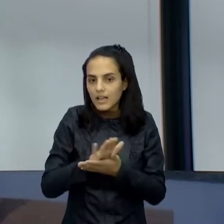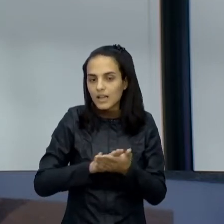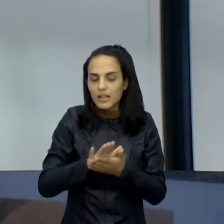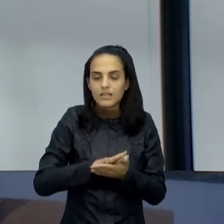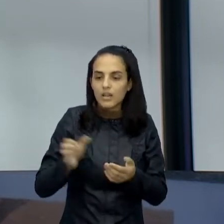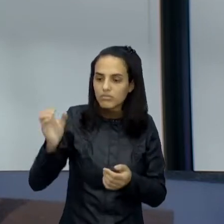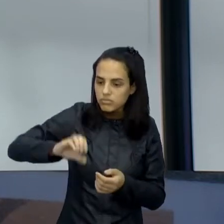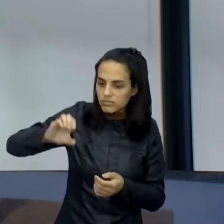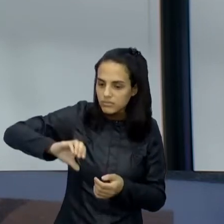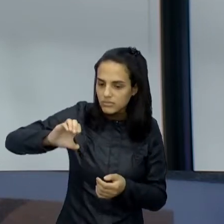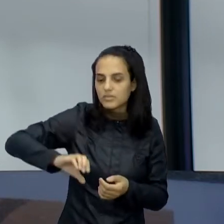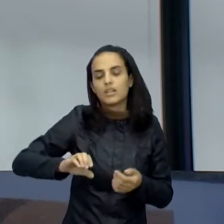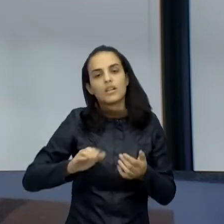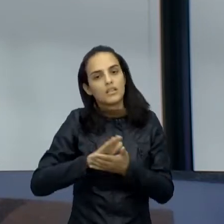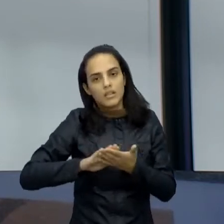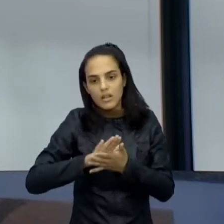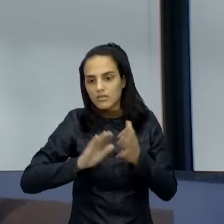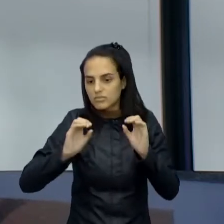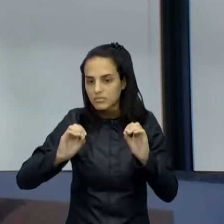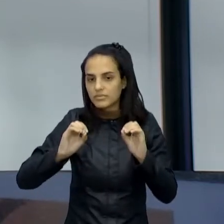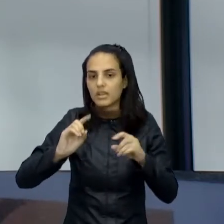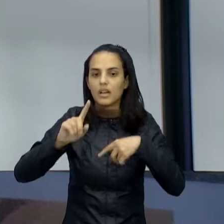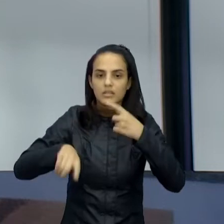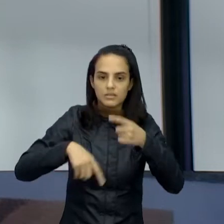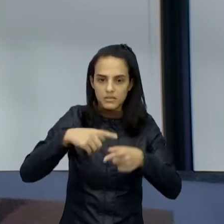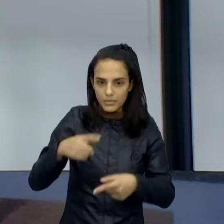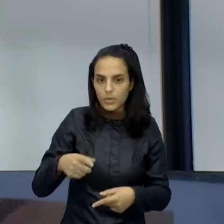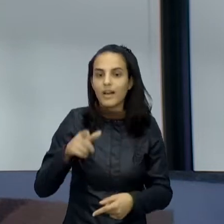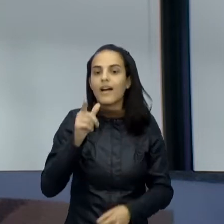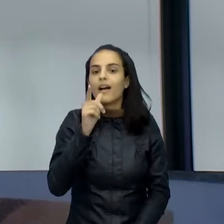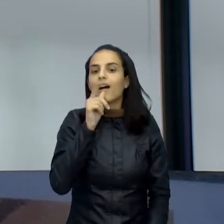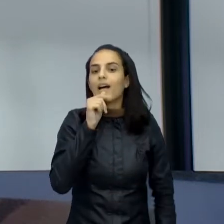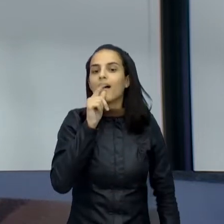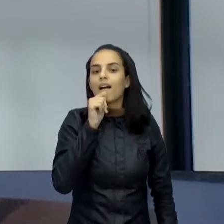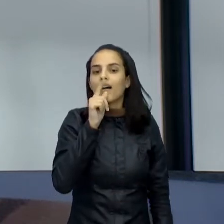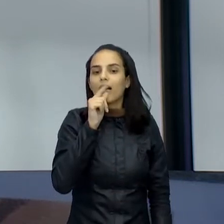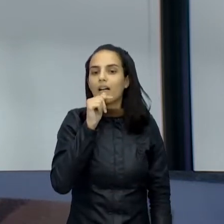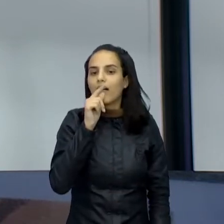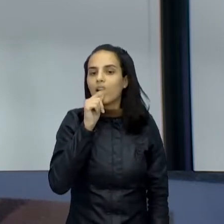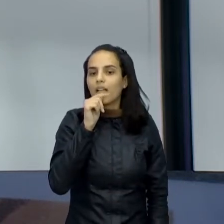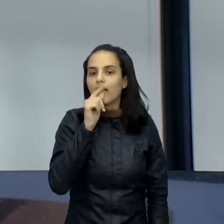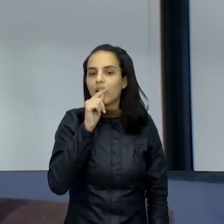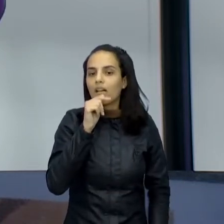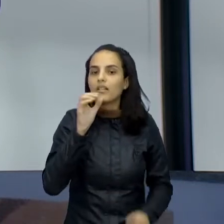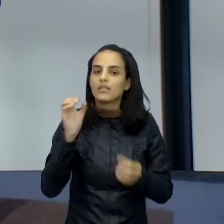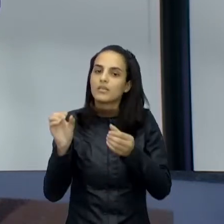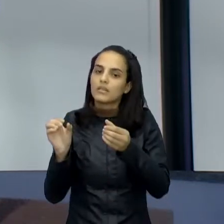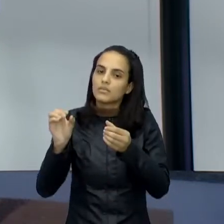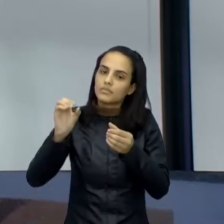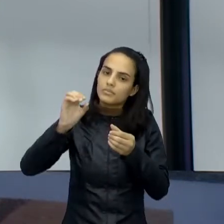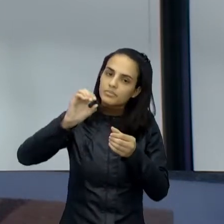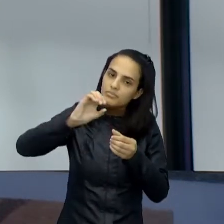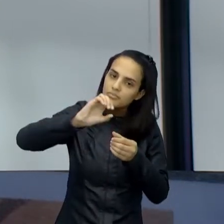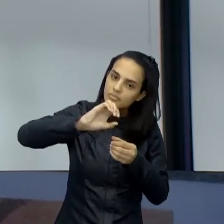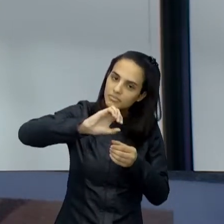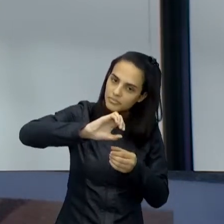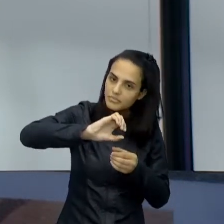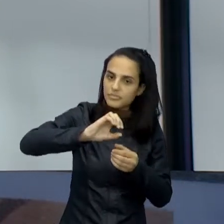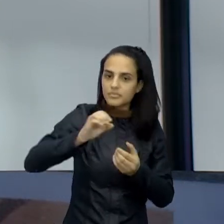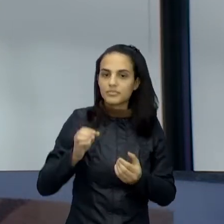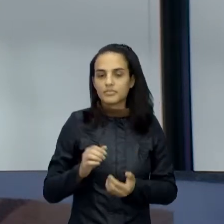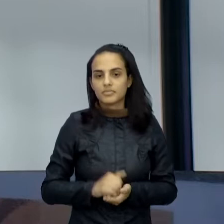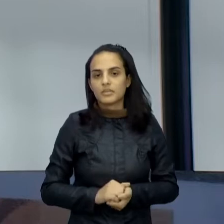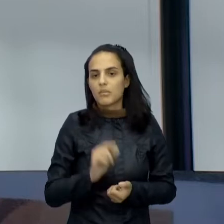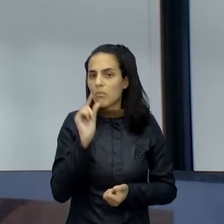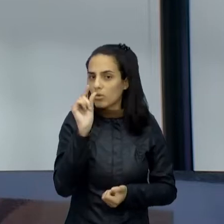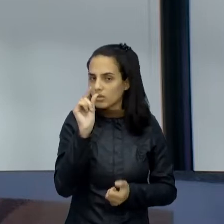secar. Depois, o que você vai fazer? Pegar um pouco de água e jogar aqui em cima. Mas tem que ser pouco, tá? A latinha senão demora muito